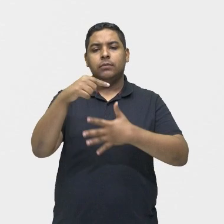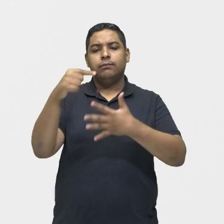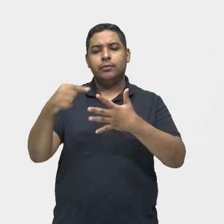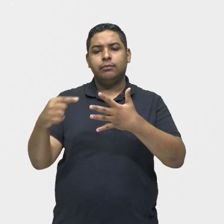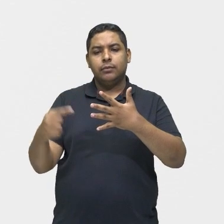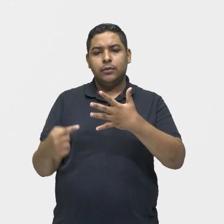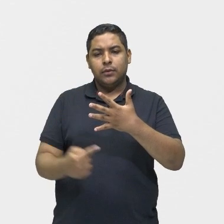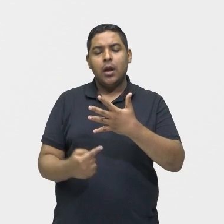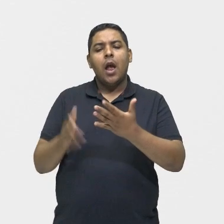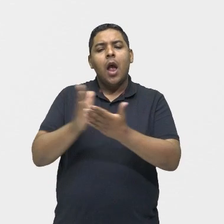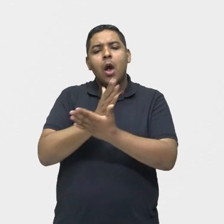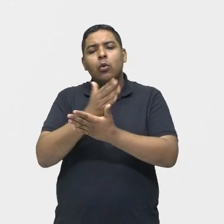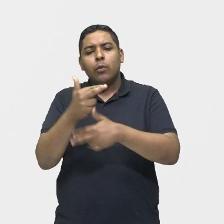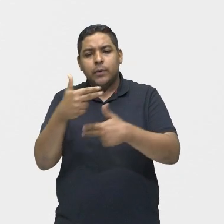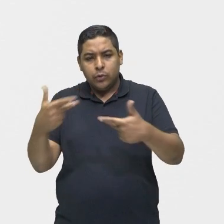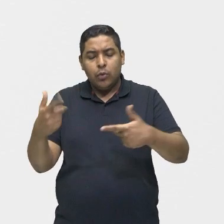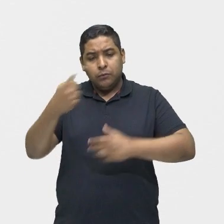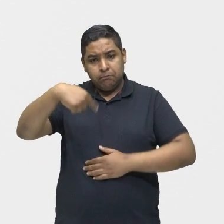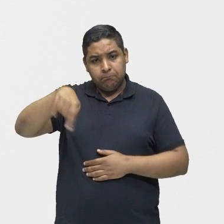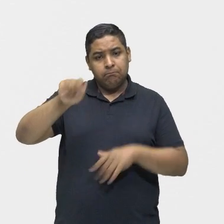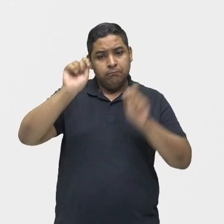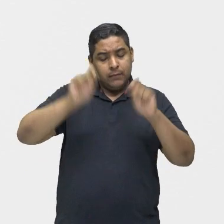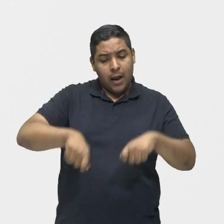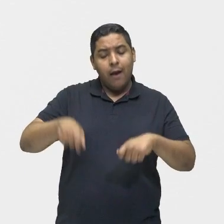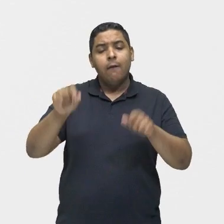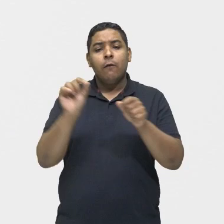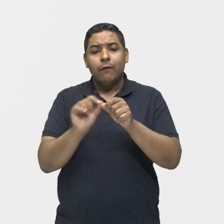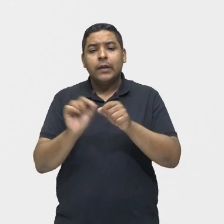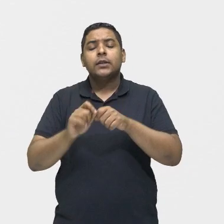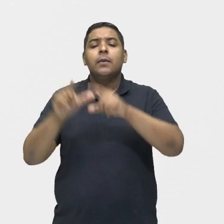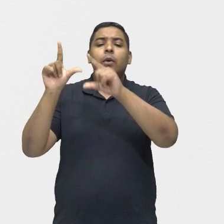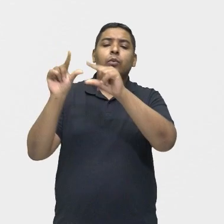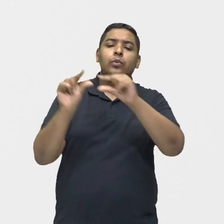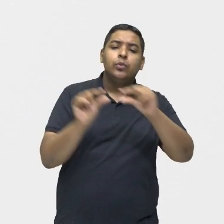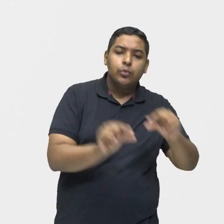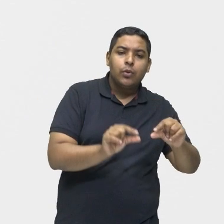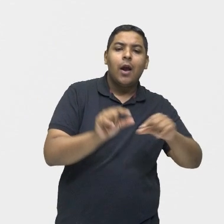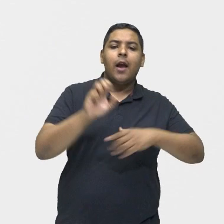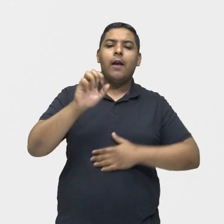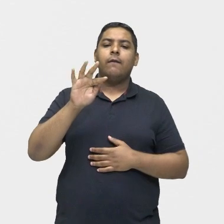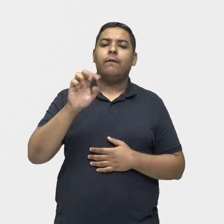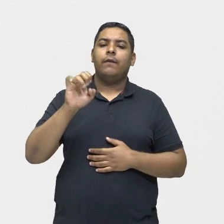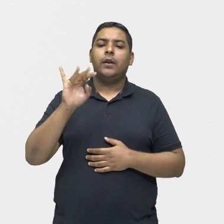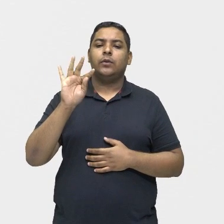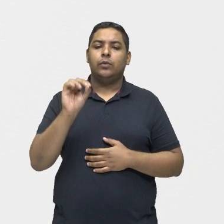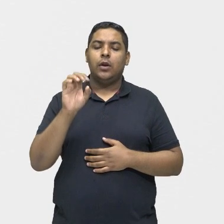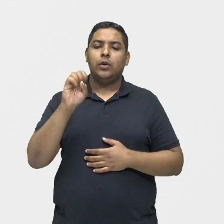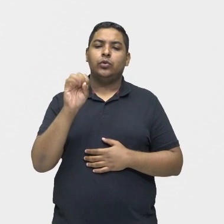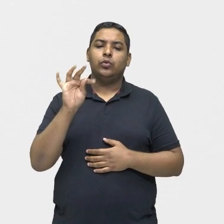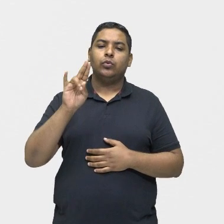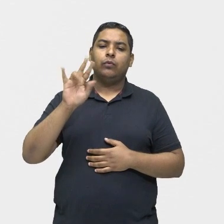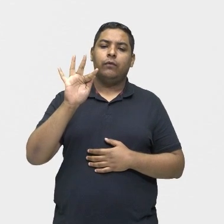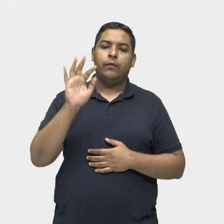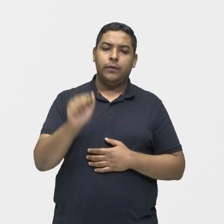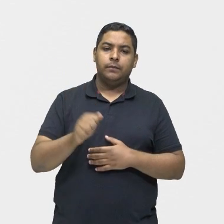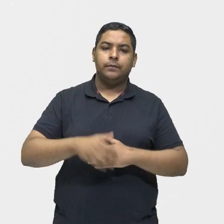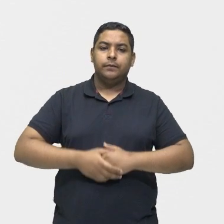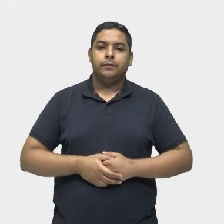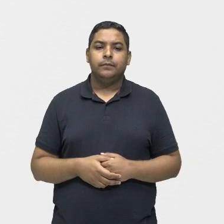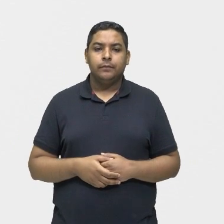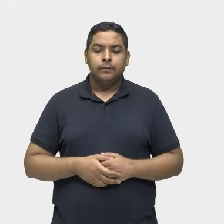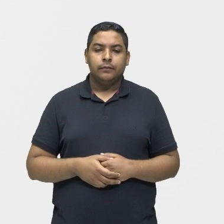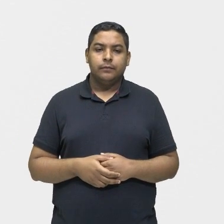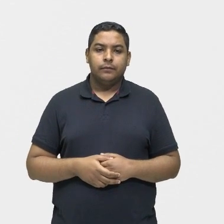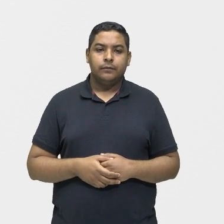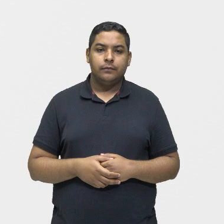são algumas medidas que nós podemos tomar para reduzir o efeito estufa, tá certo? Uma lista de verbos aí que nós vimos nessas frases, olha